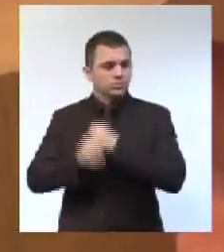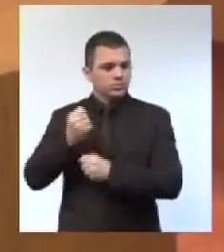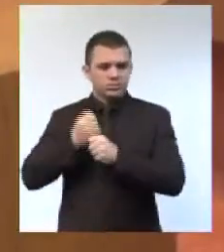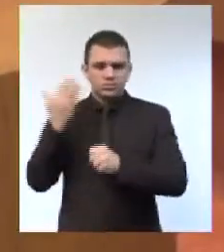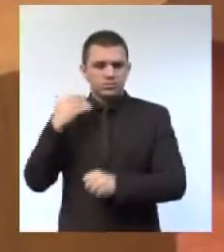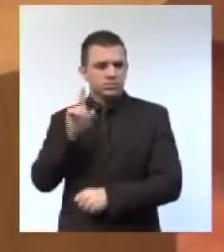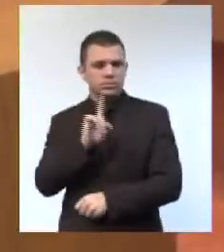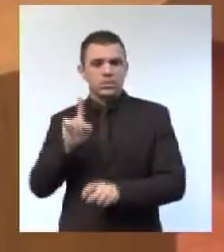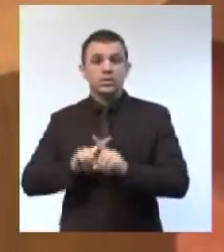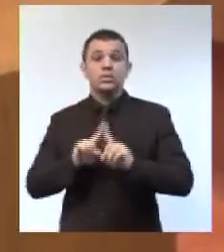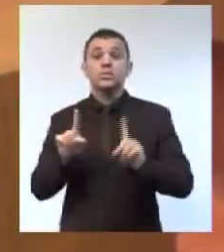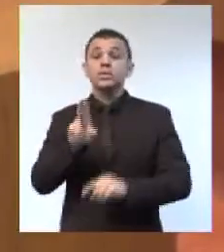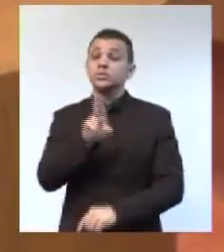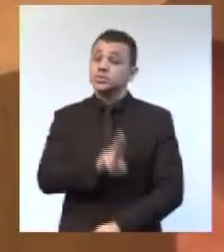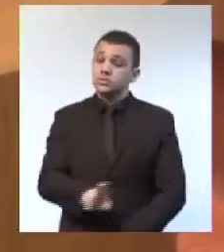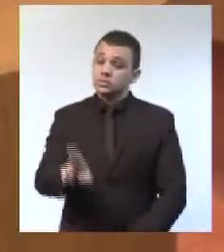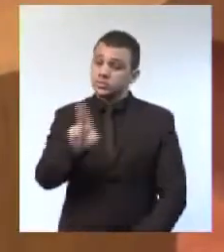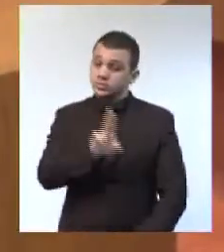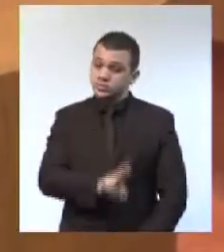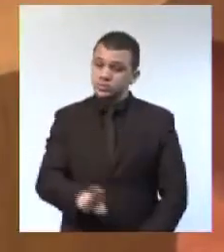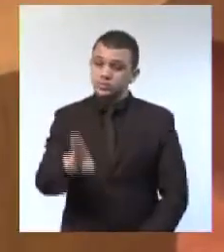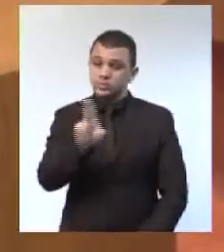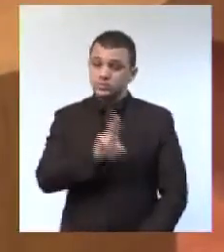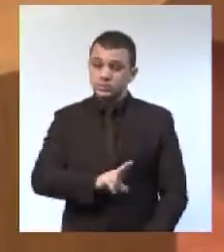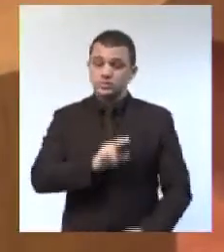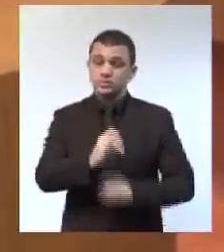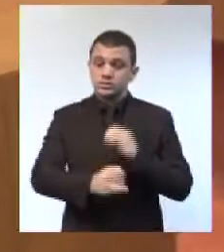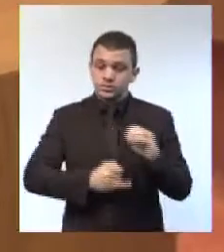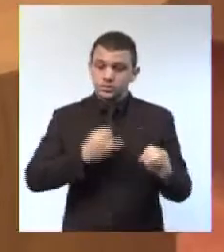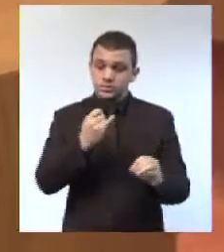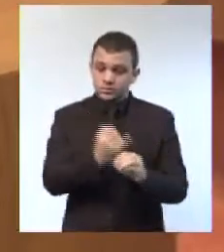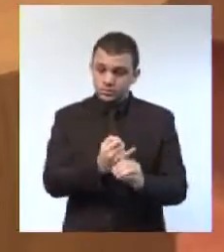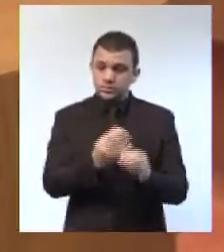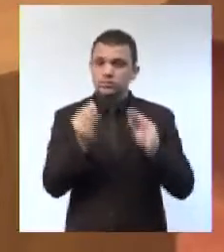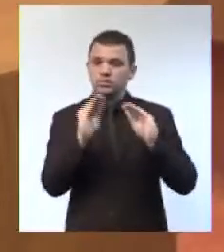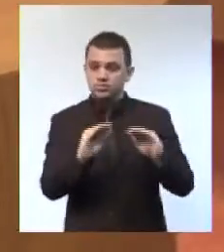Vossa Excelência já utilizava as redes sociais para se